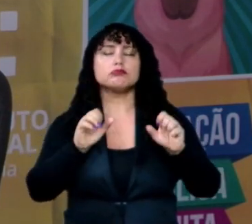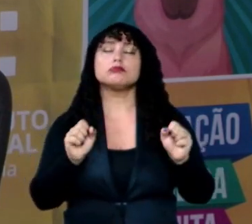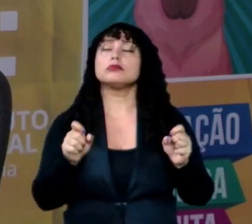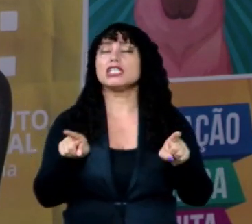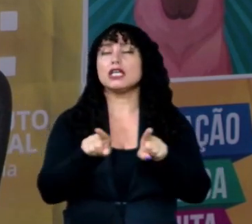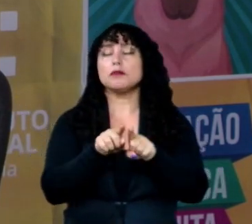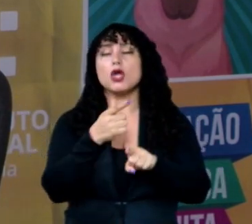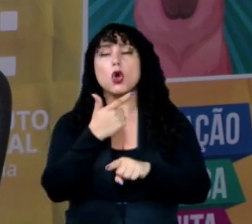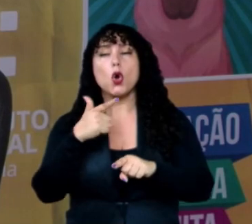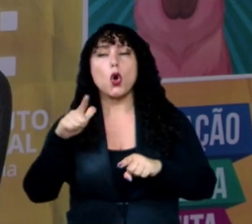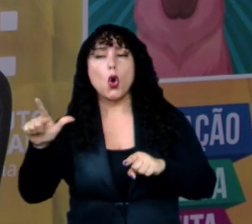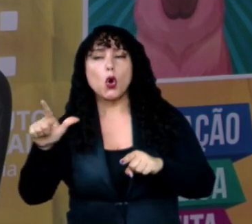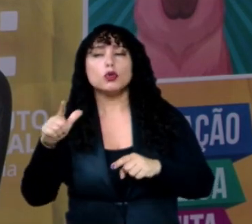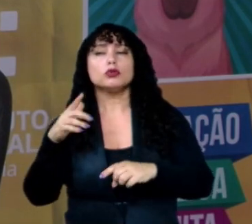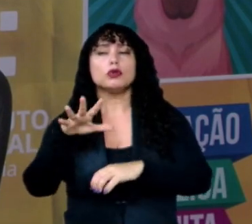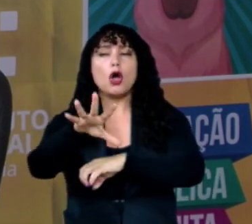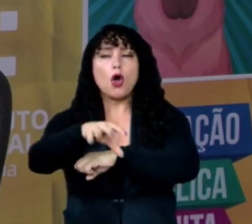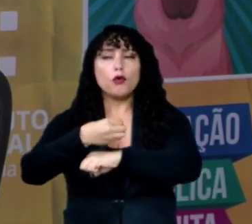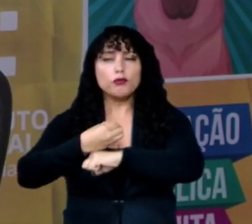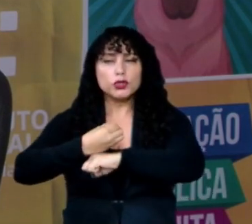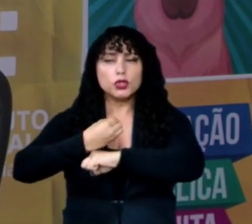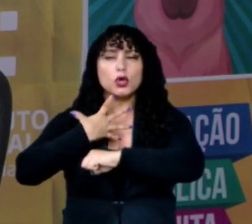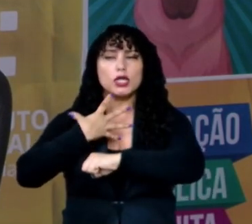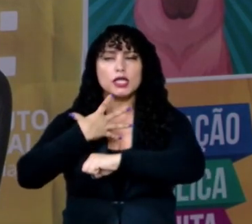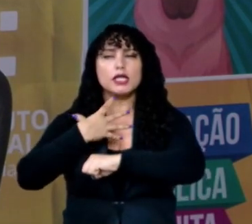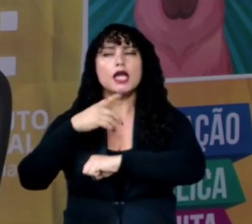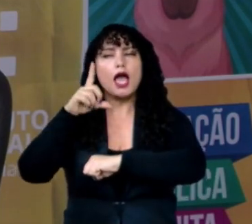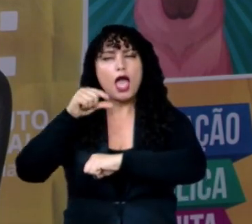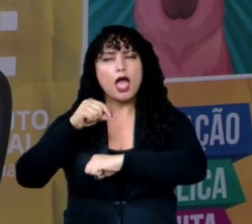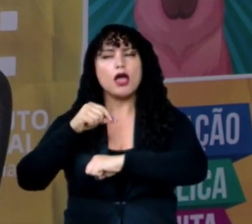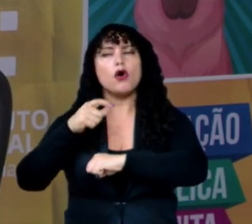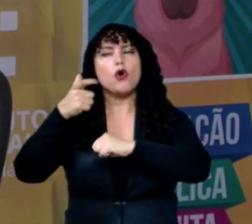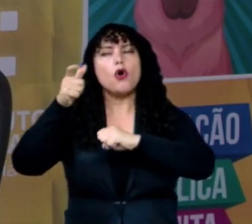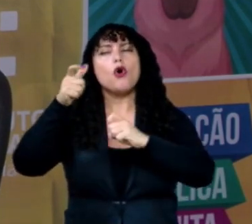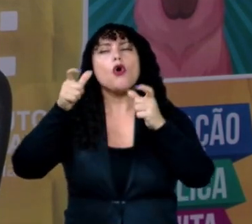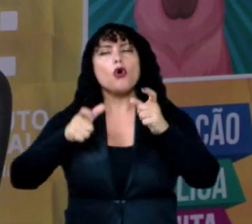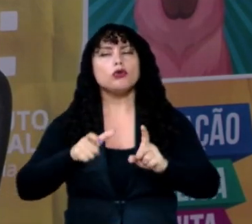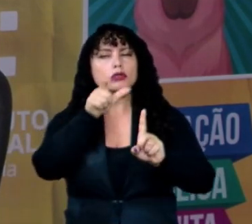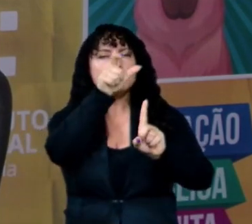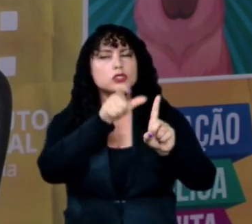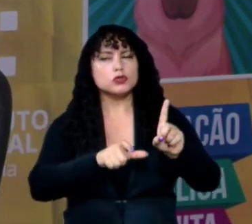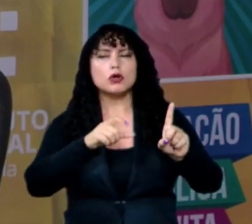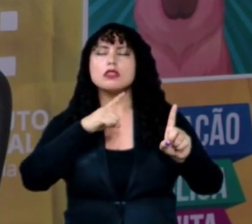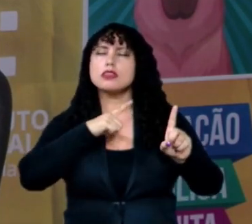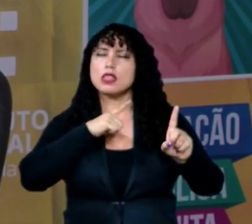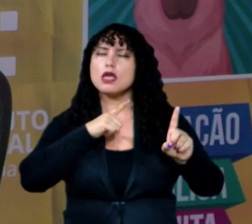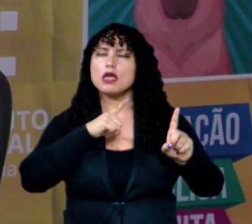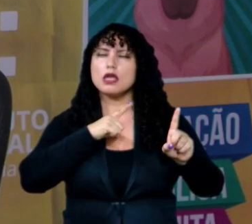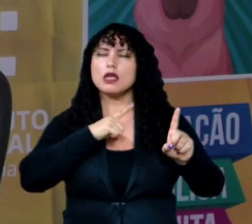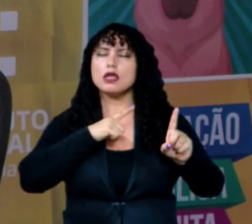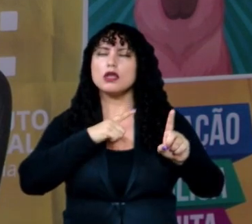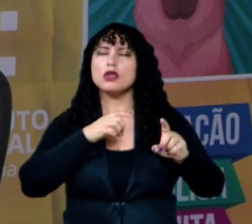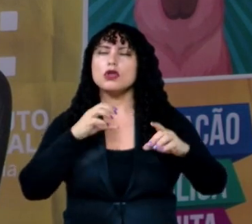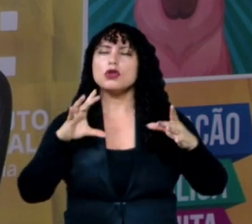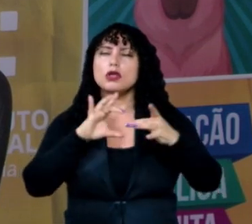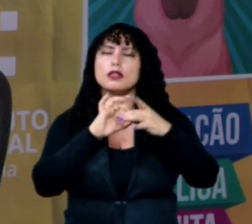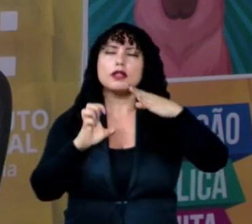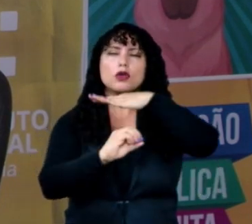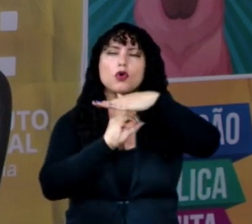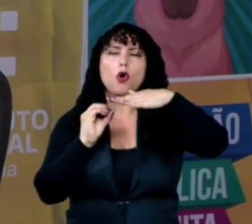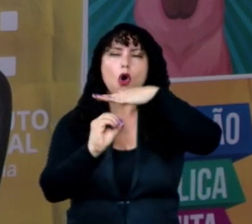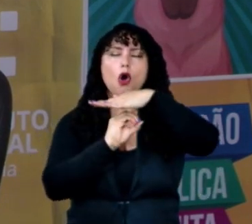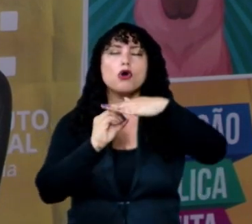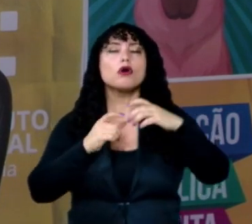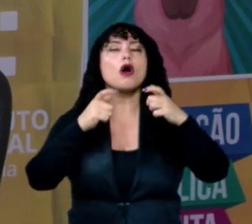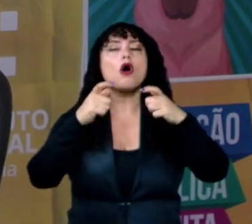ser outros canais. A ouvidoria, por exemplo, é um canal que o cidadão também tem com o órgão e que vai indicar ali